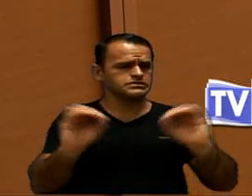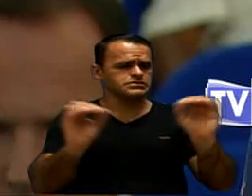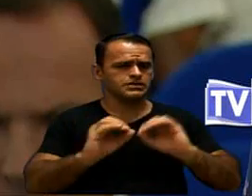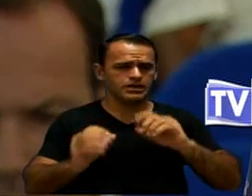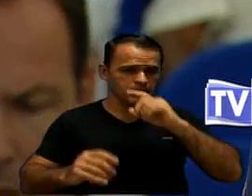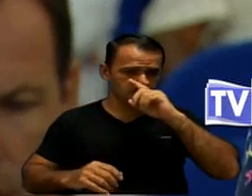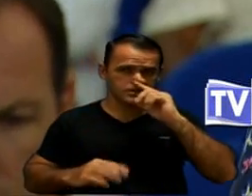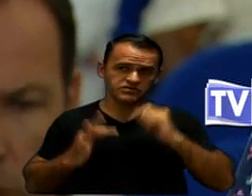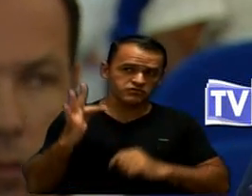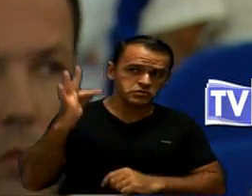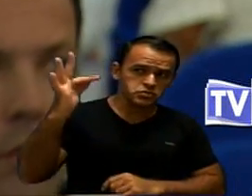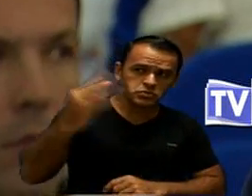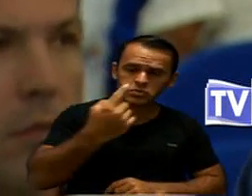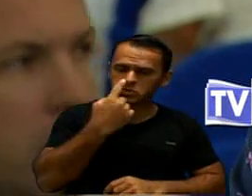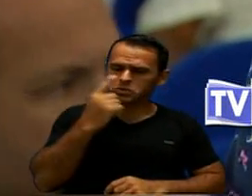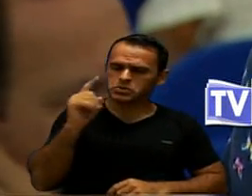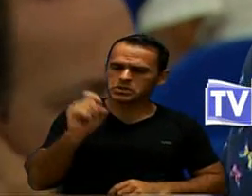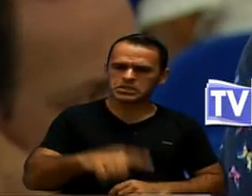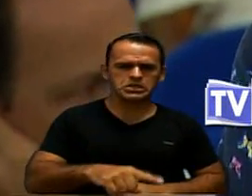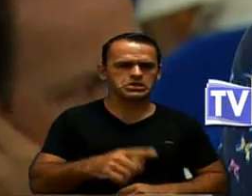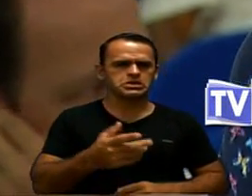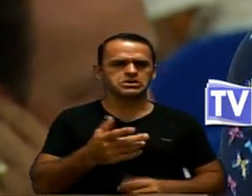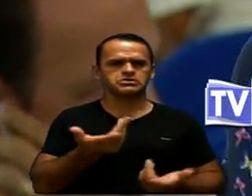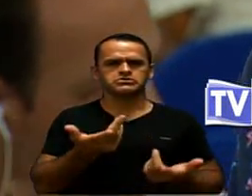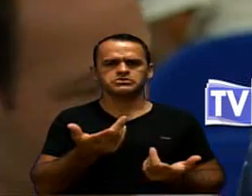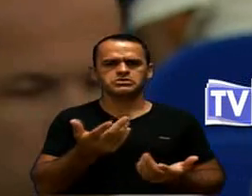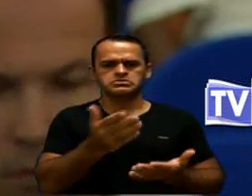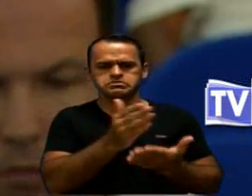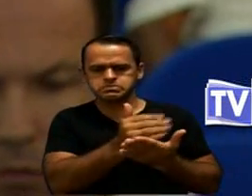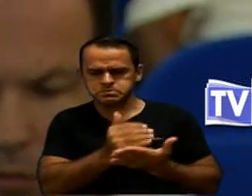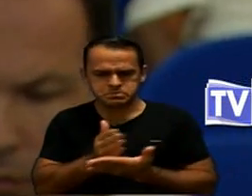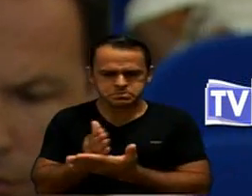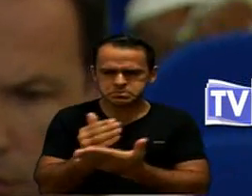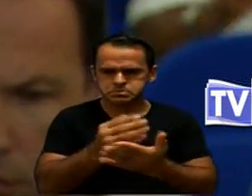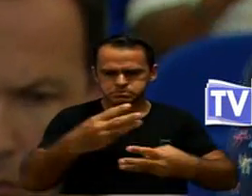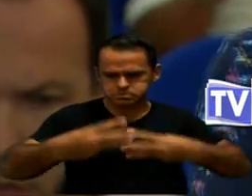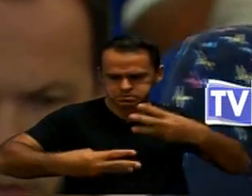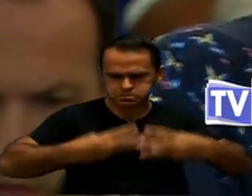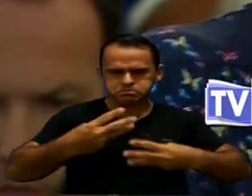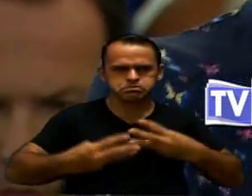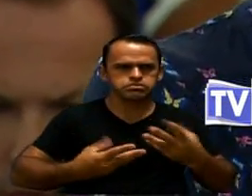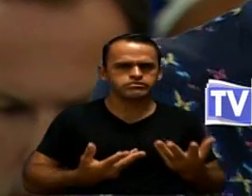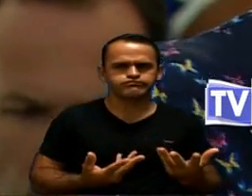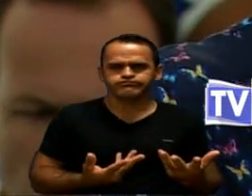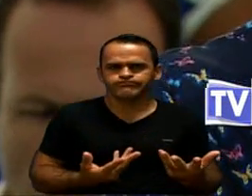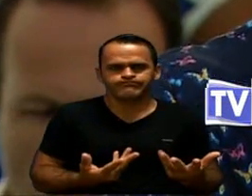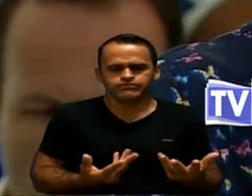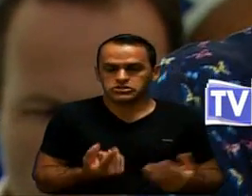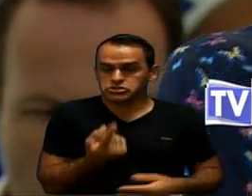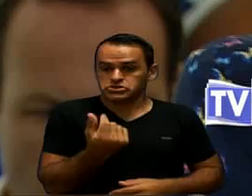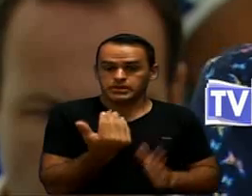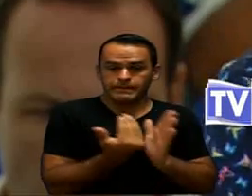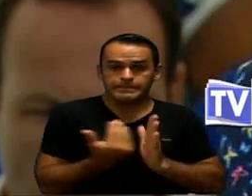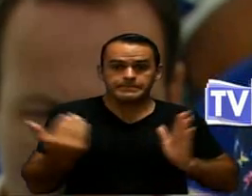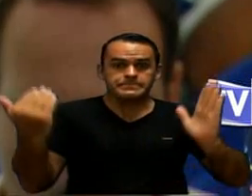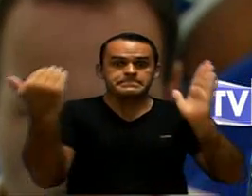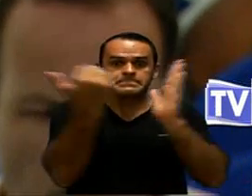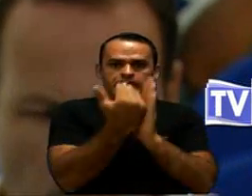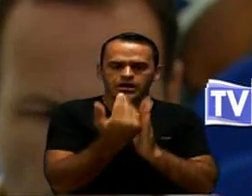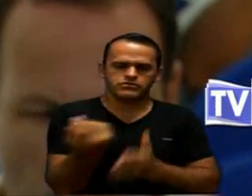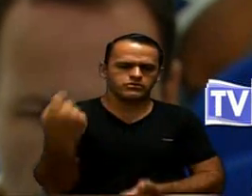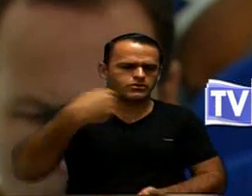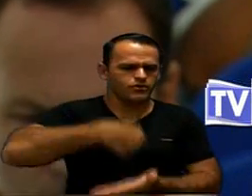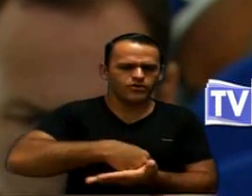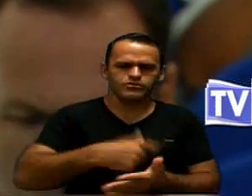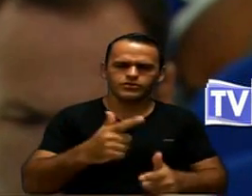da coleta seletiva. Então, aumentar a taxa não resolve, porque nós temos que ter um projeto onde